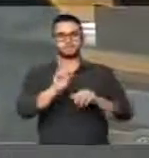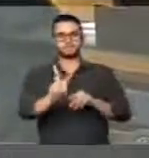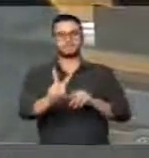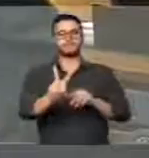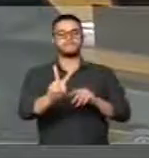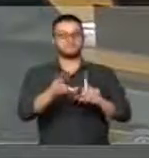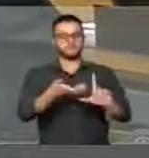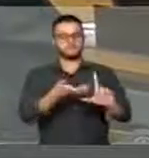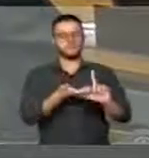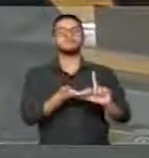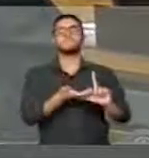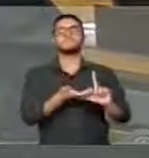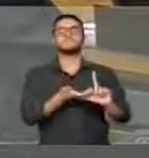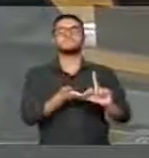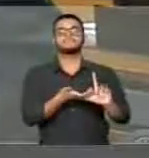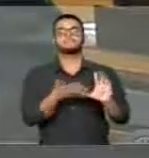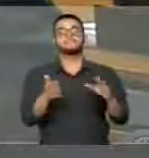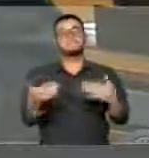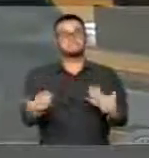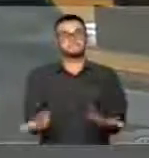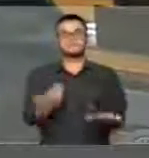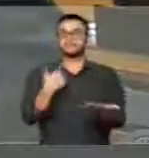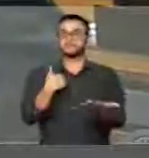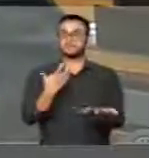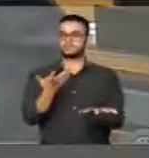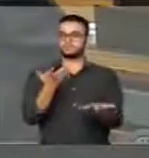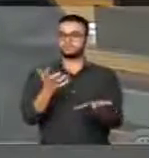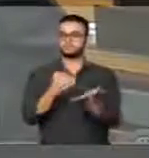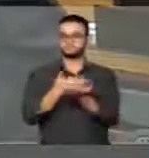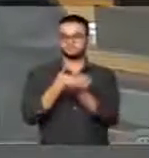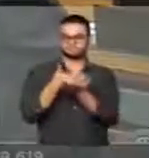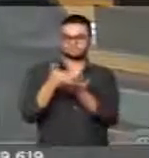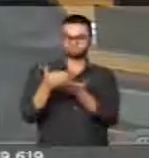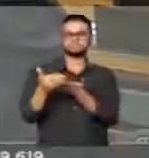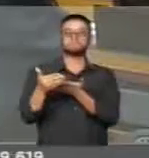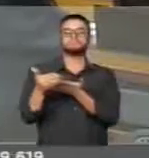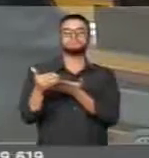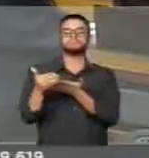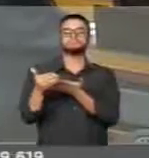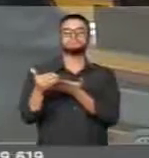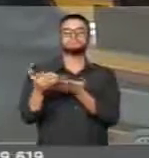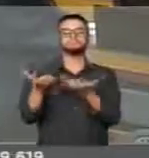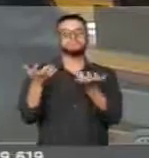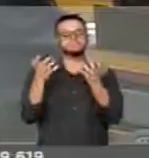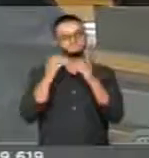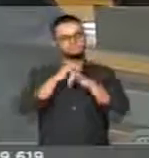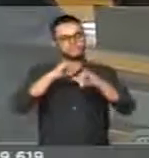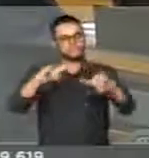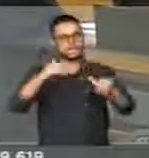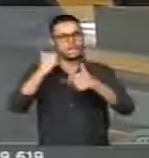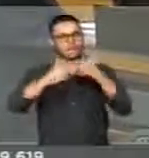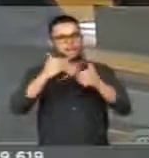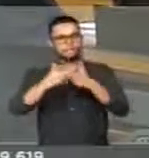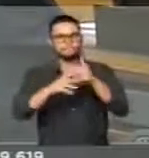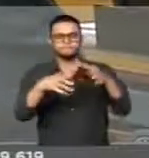eu gostaria inicialmente de também ressaltar aqui o trabalho de todo o